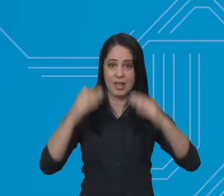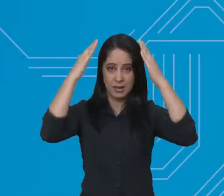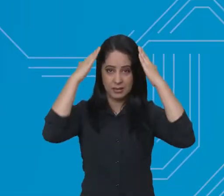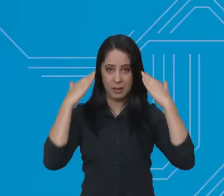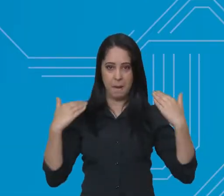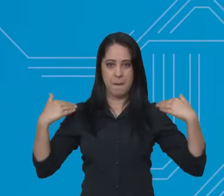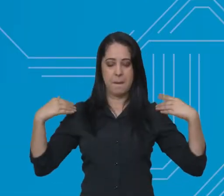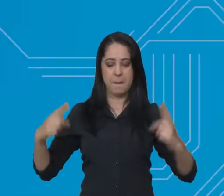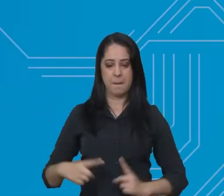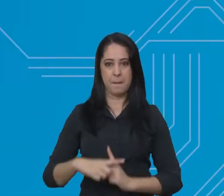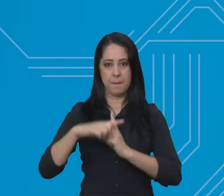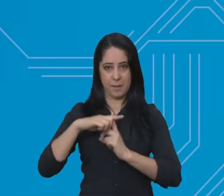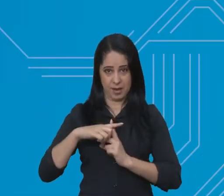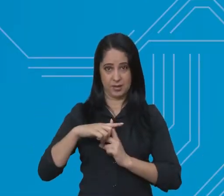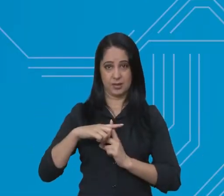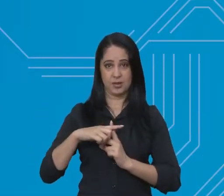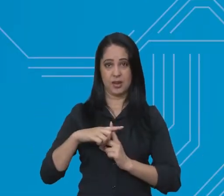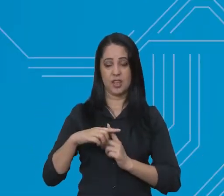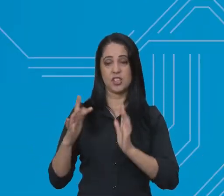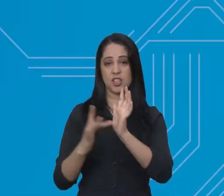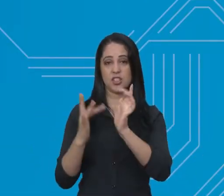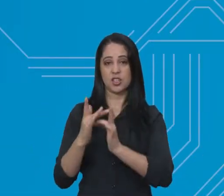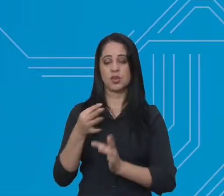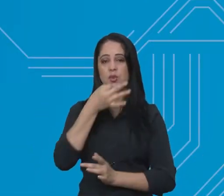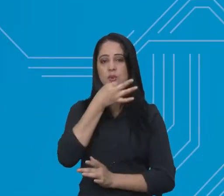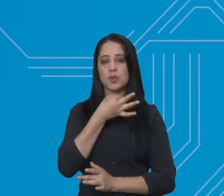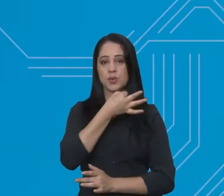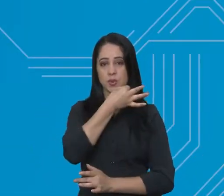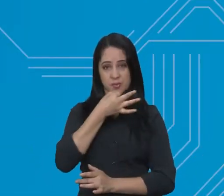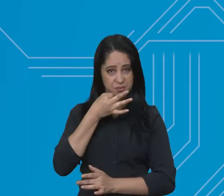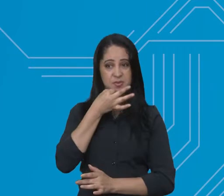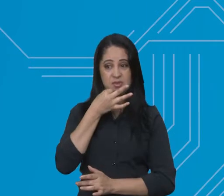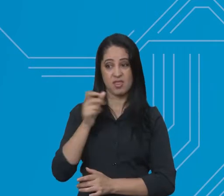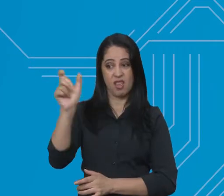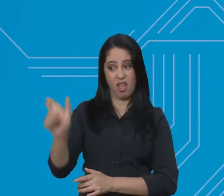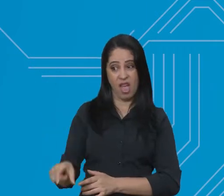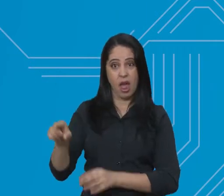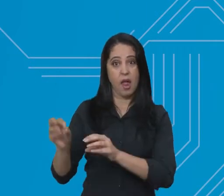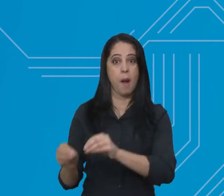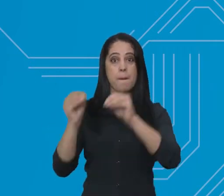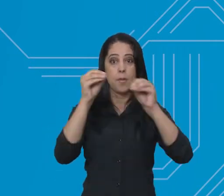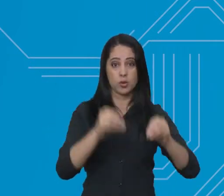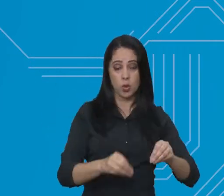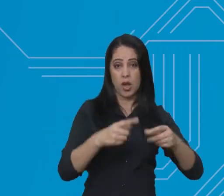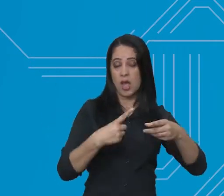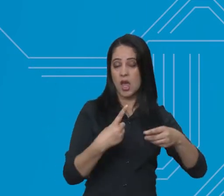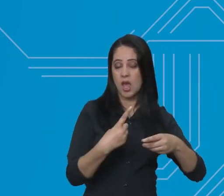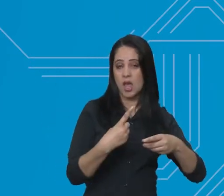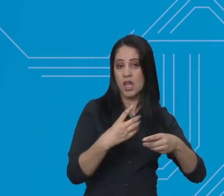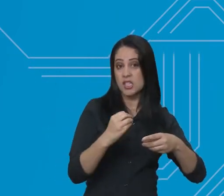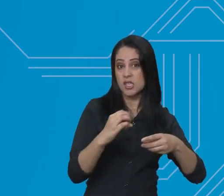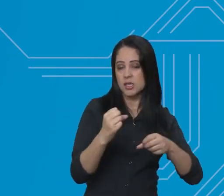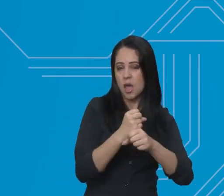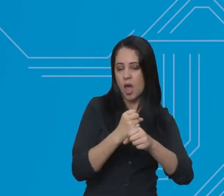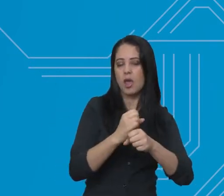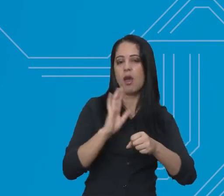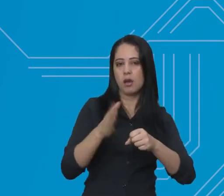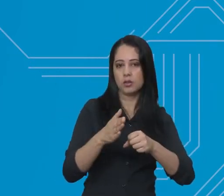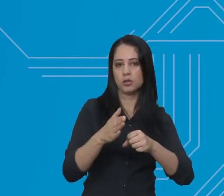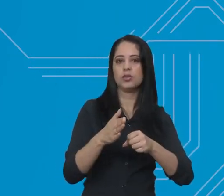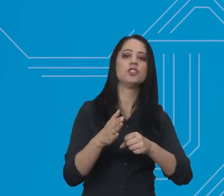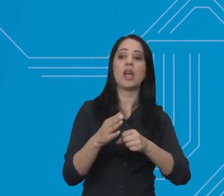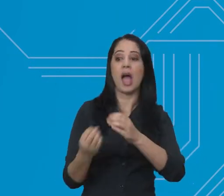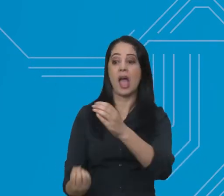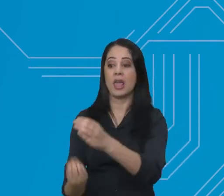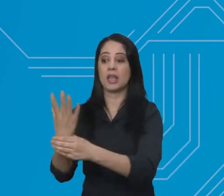Para marcar os 100 anos da chegada da Madre Maria Teresa de Jesus Eucarístico em São José, que é fundadora da Congregação das Pequenas